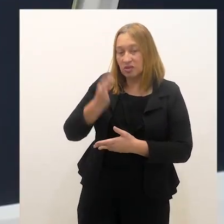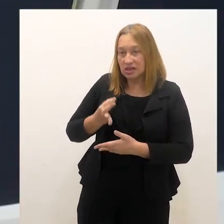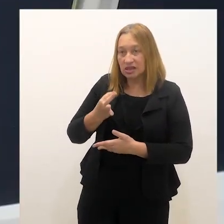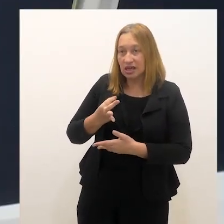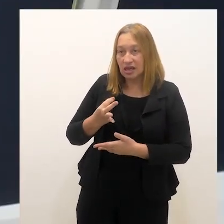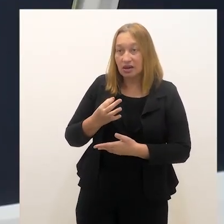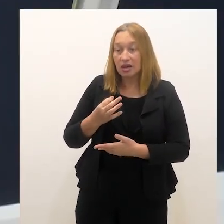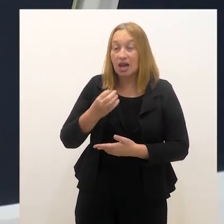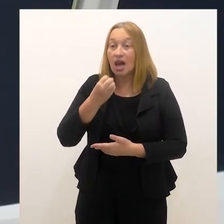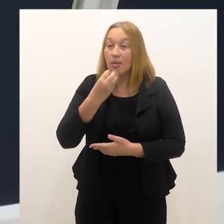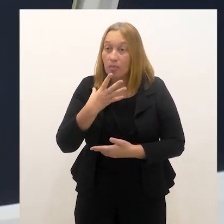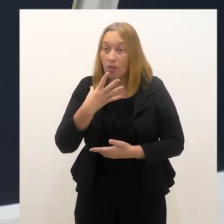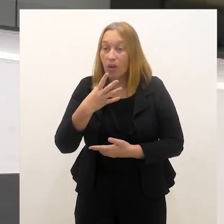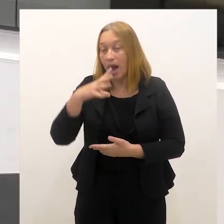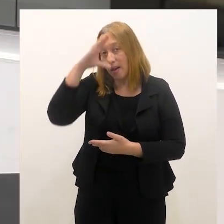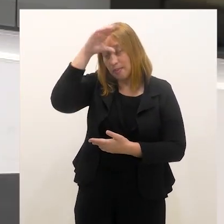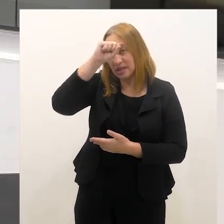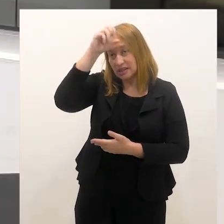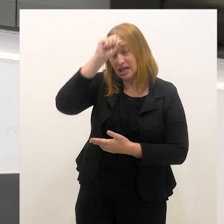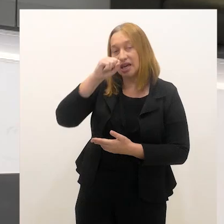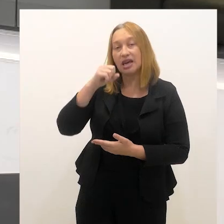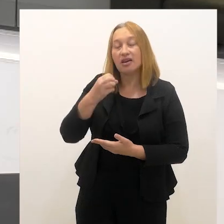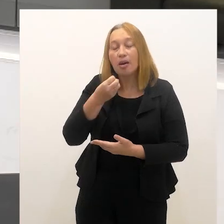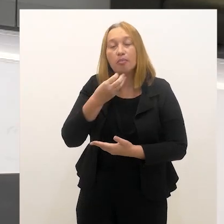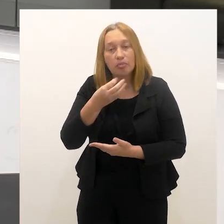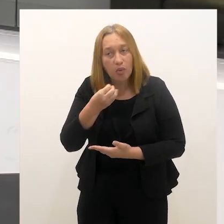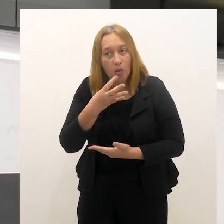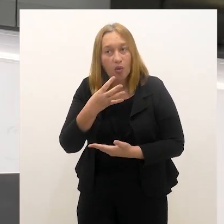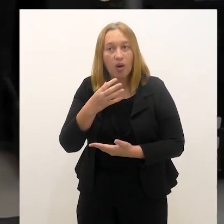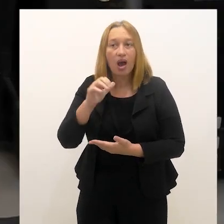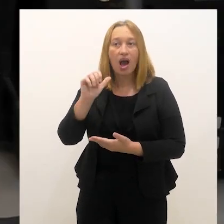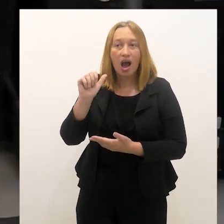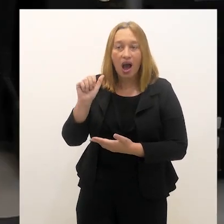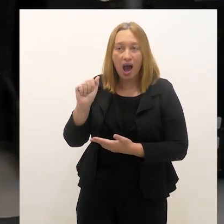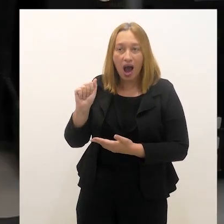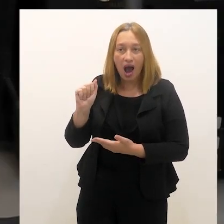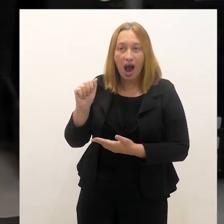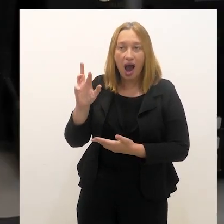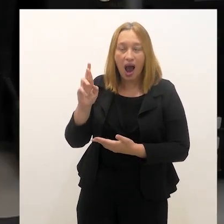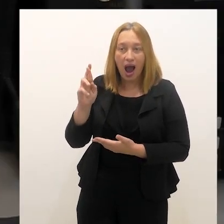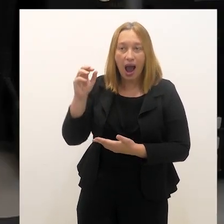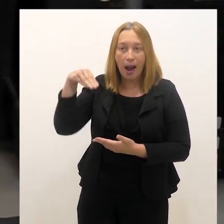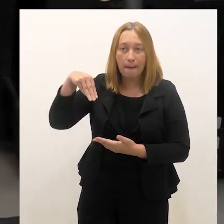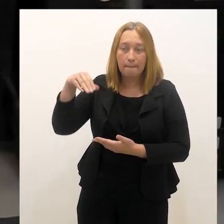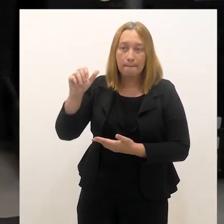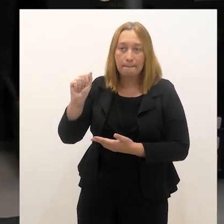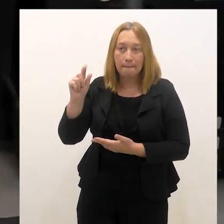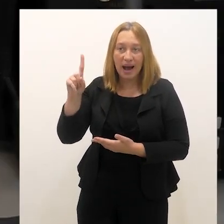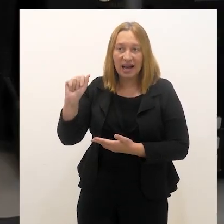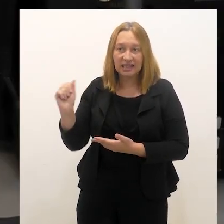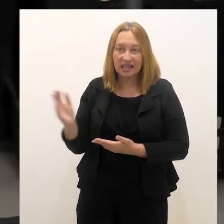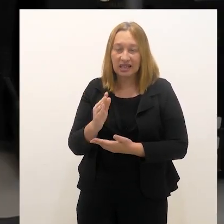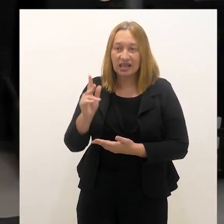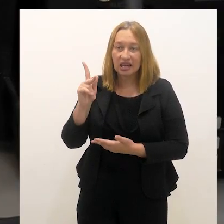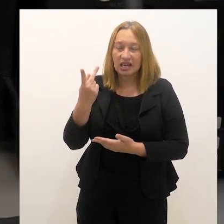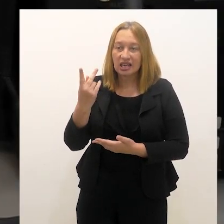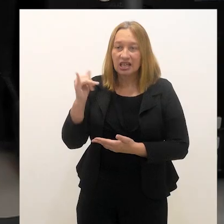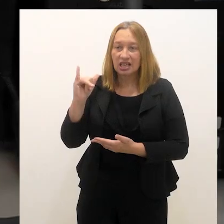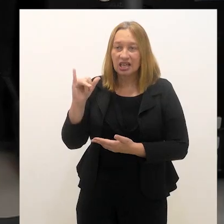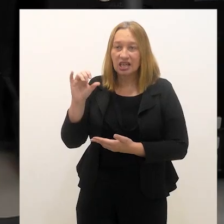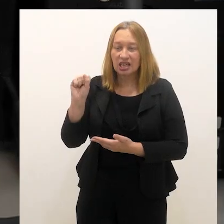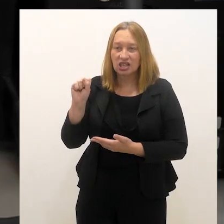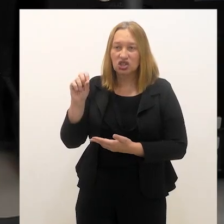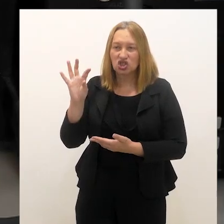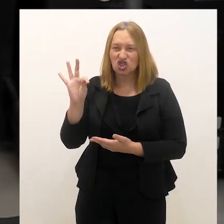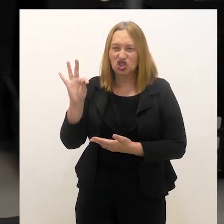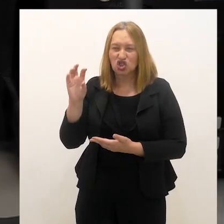quando eu passo a saber. Então, vale muito a pena a Armada Histórica. Por que a Armada Histórica? Tem